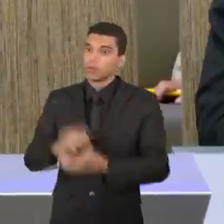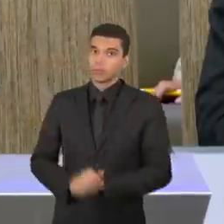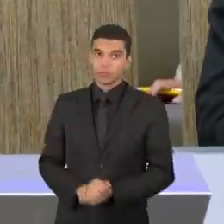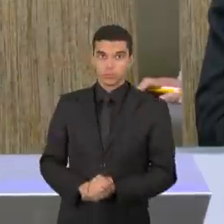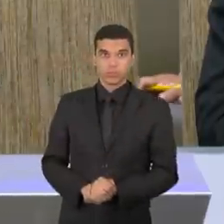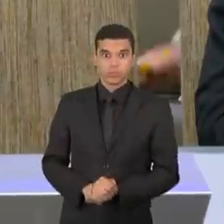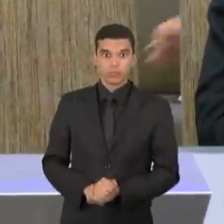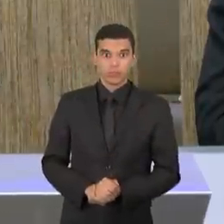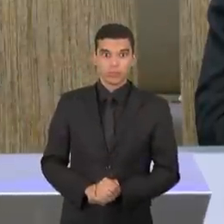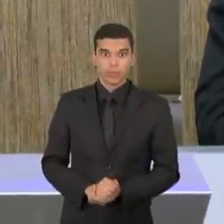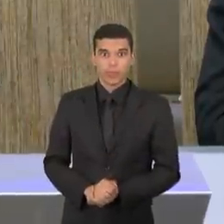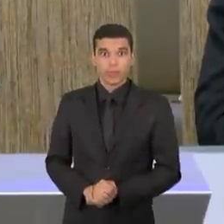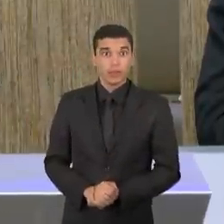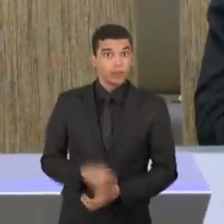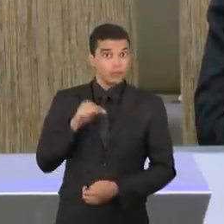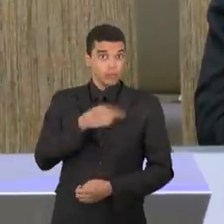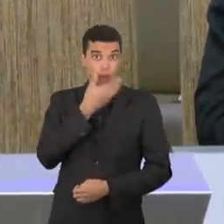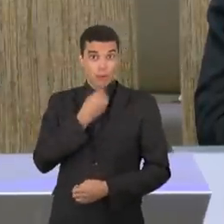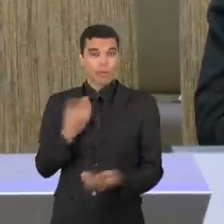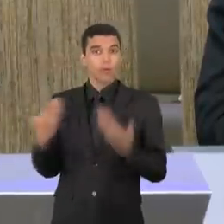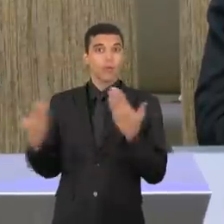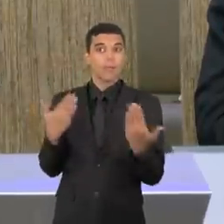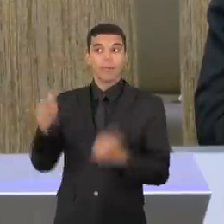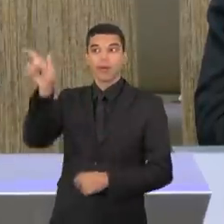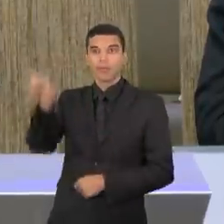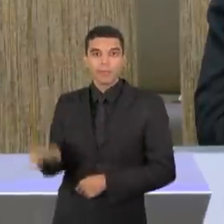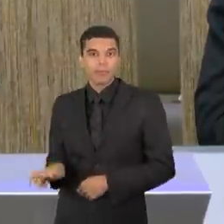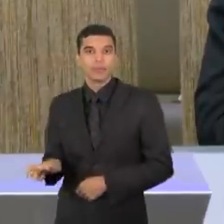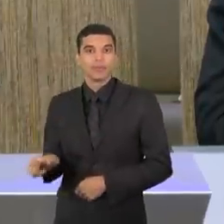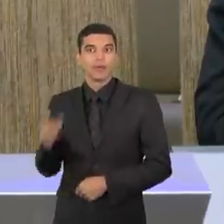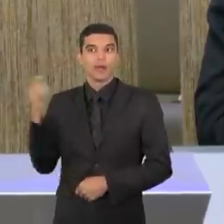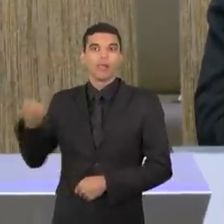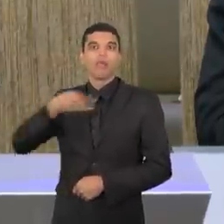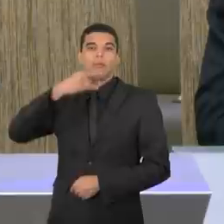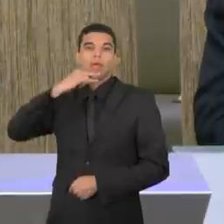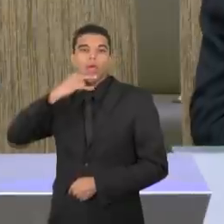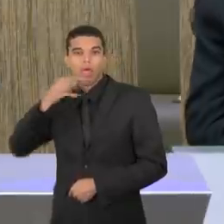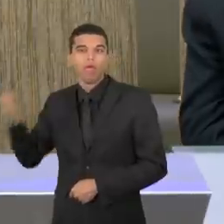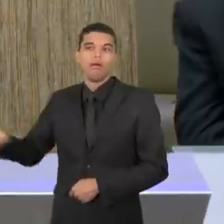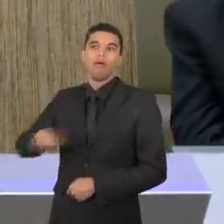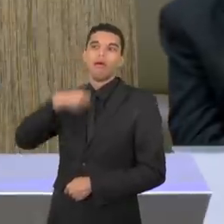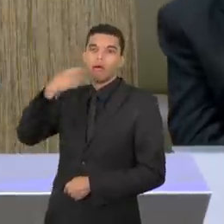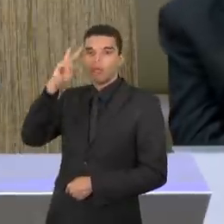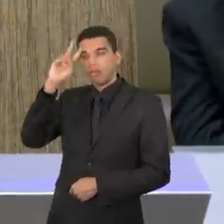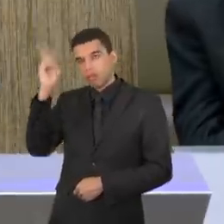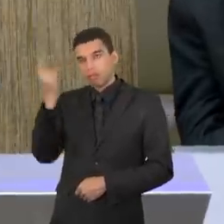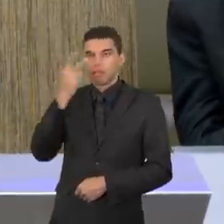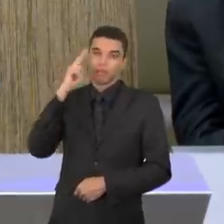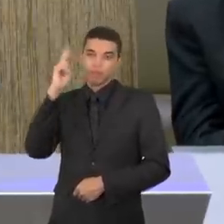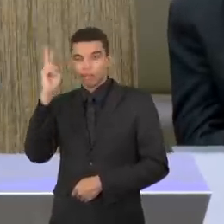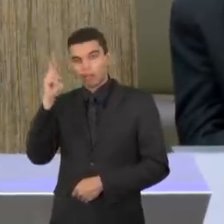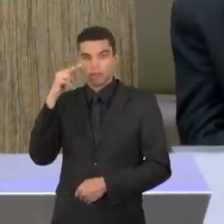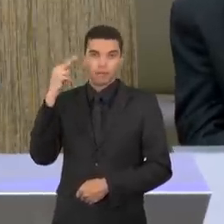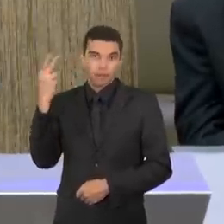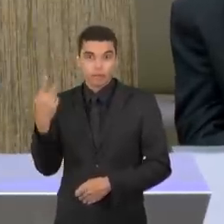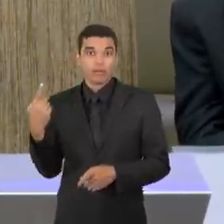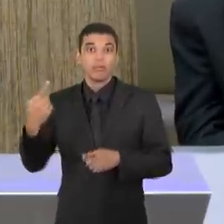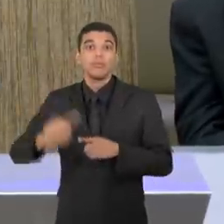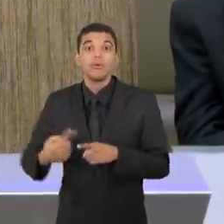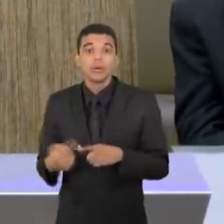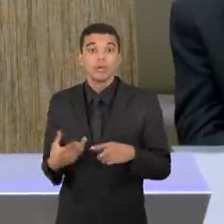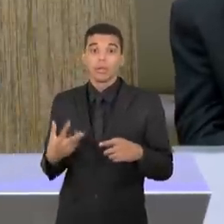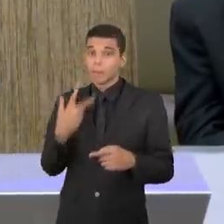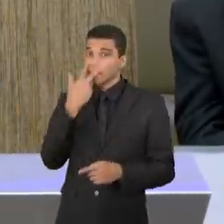ébrio, uma pessoa embriagada, fica insensível não se sente, não sente muito, não